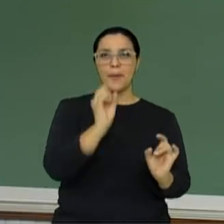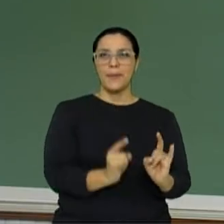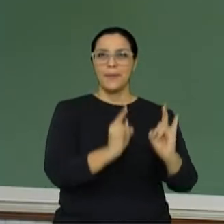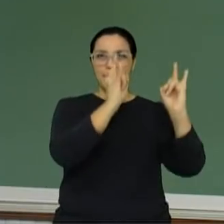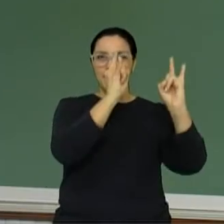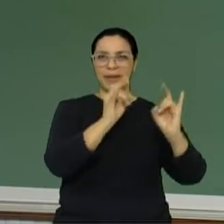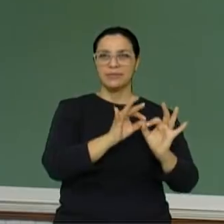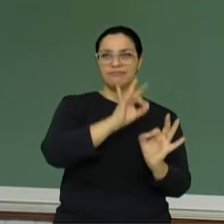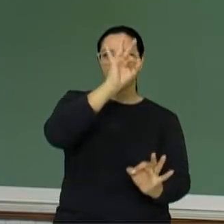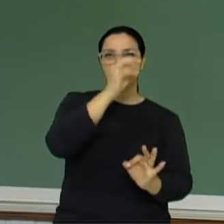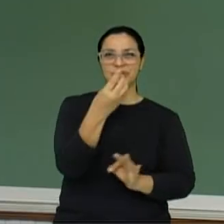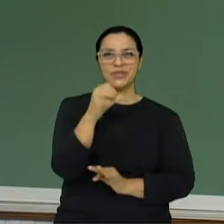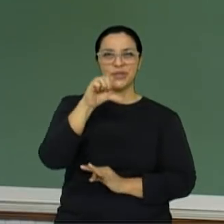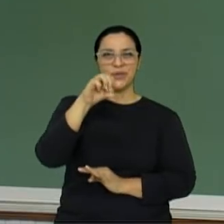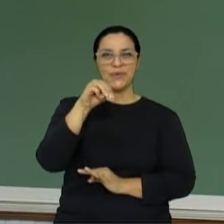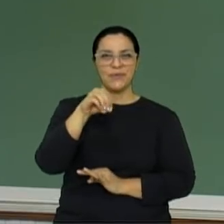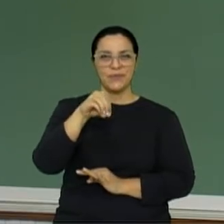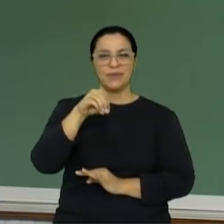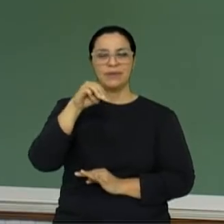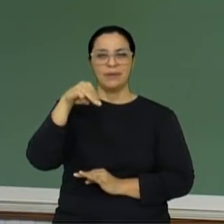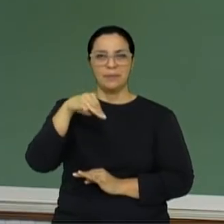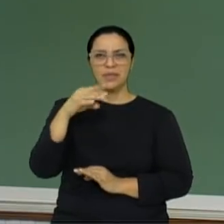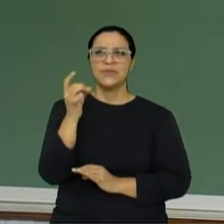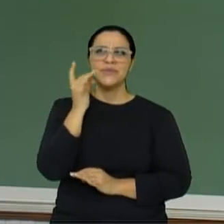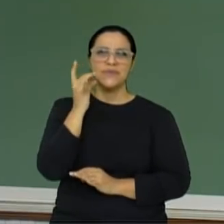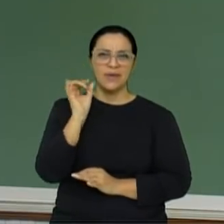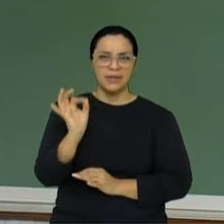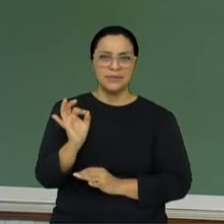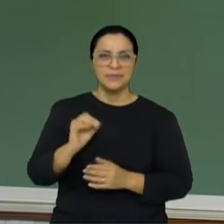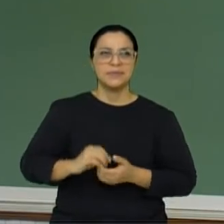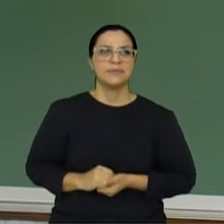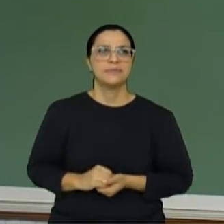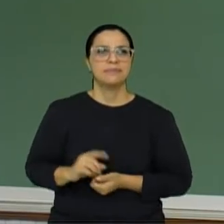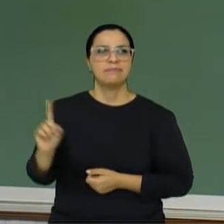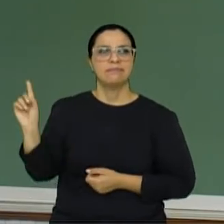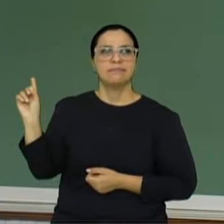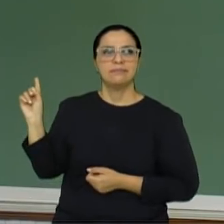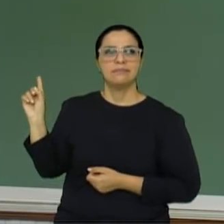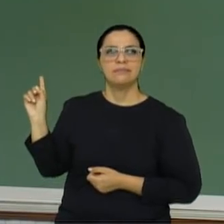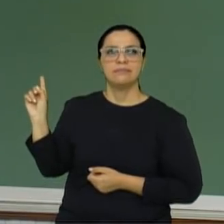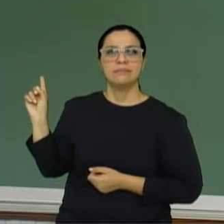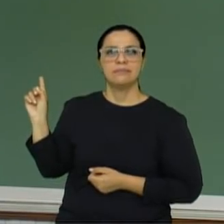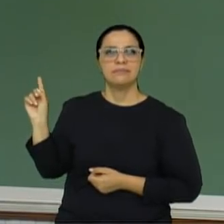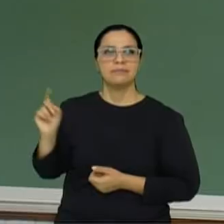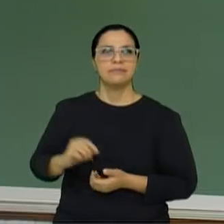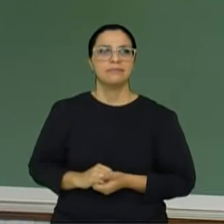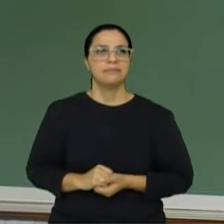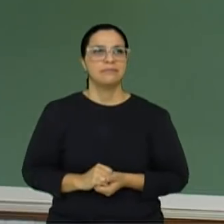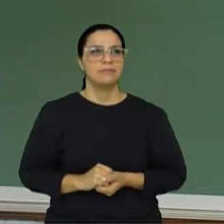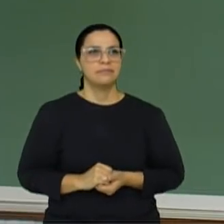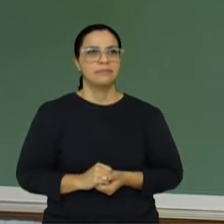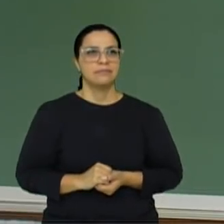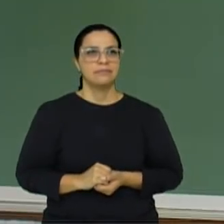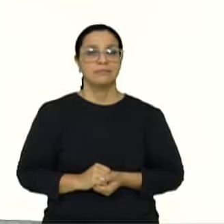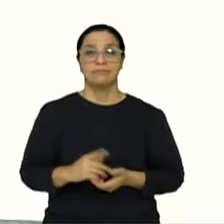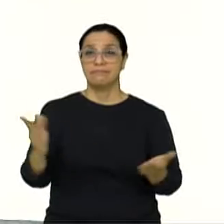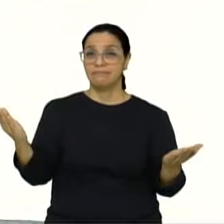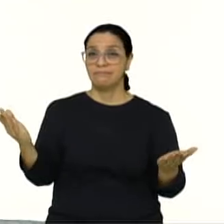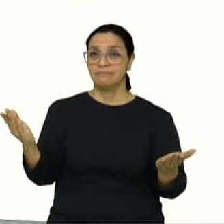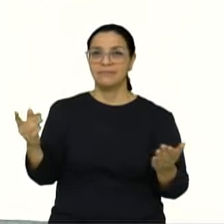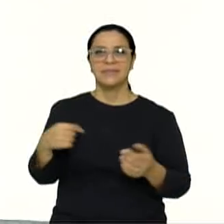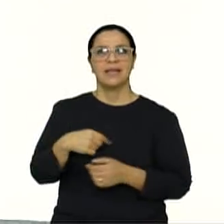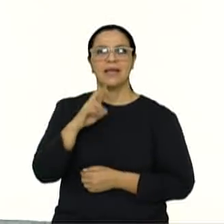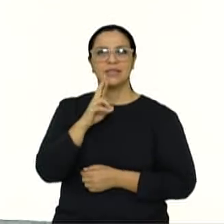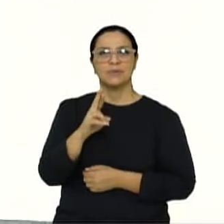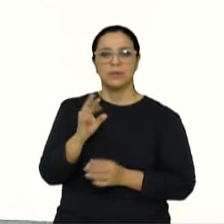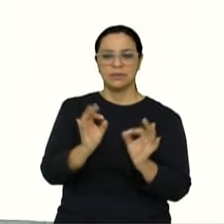do edifício. Beleza? Facinho, né? O edifício, só o nome mesmo. Tá lá, então, a altura